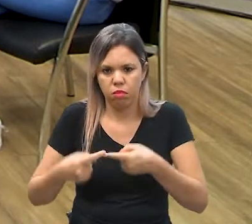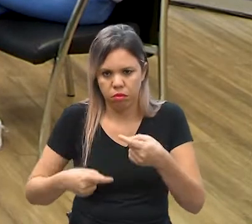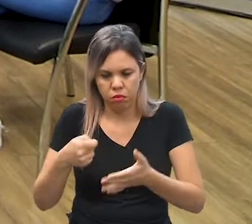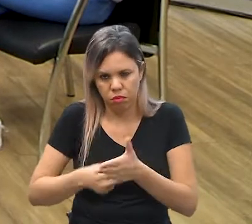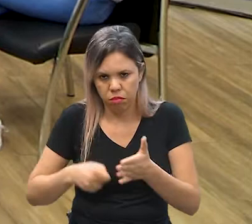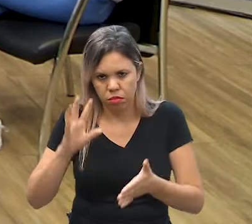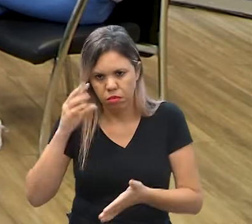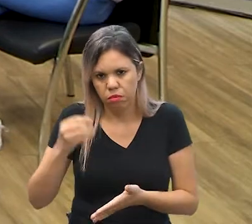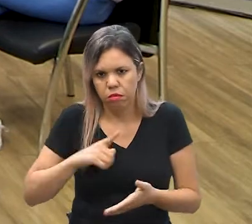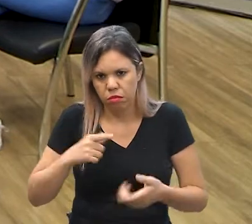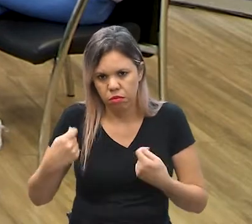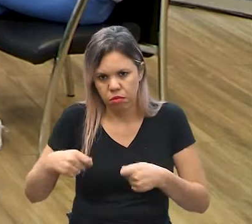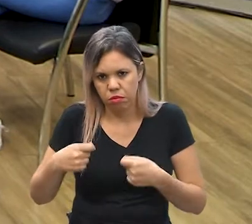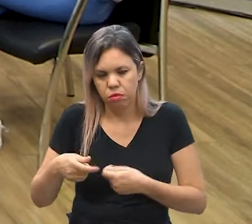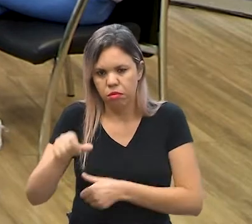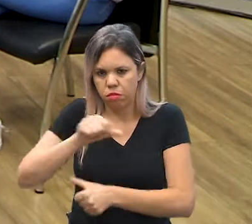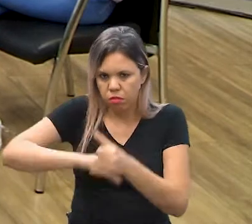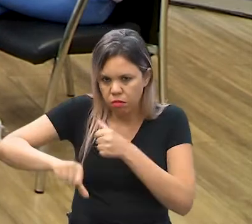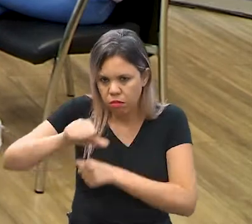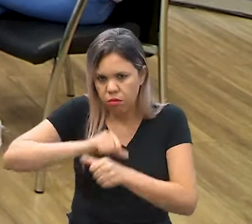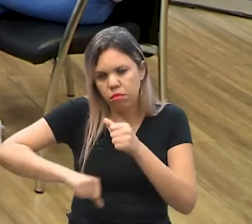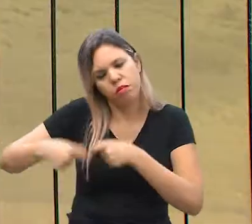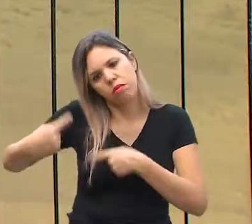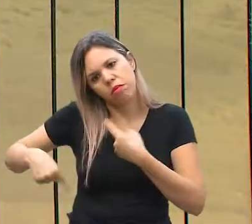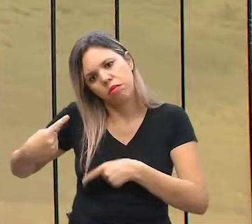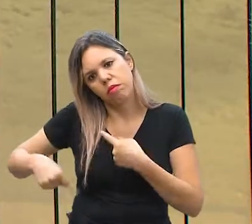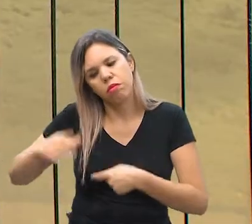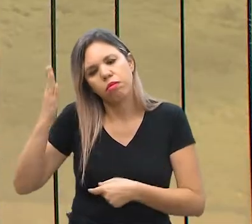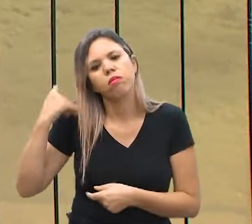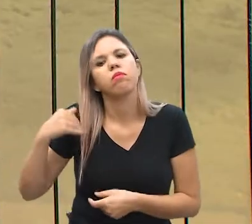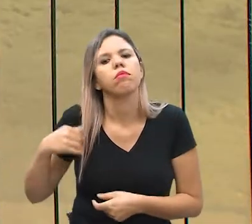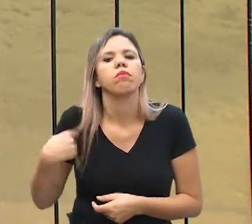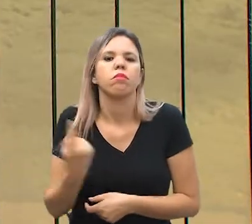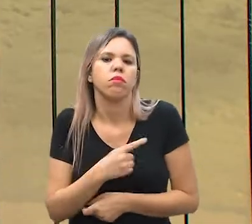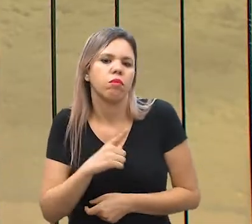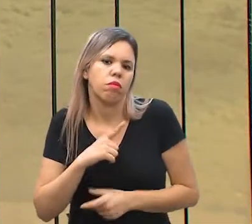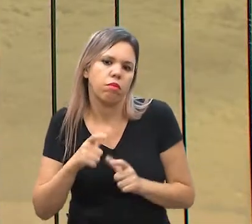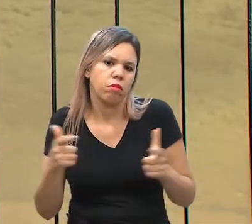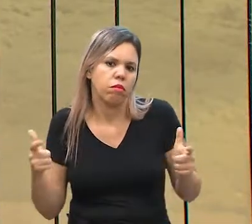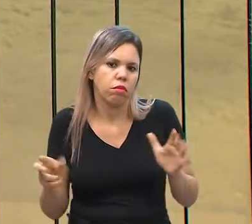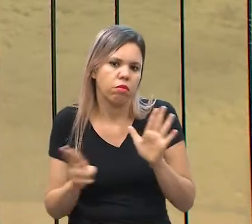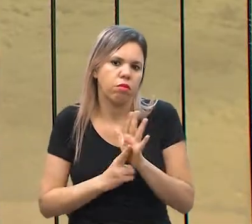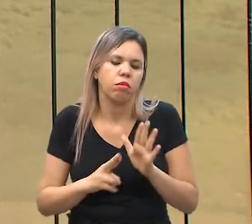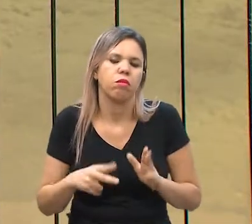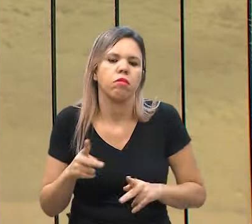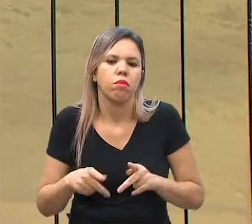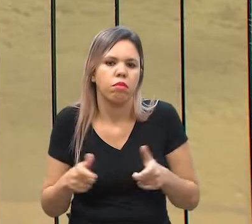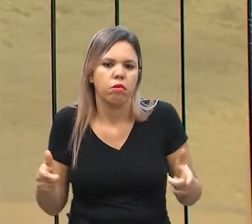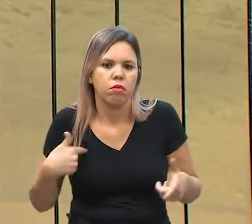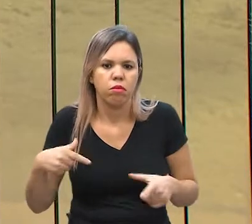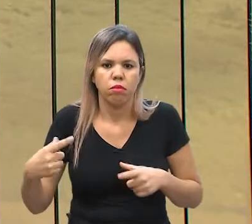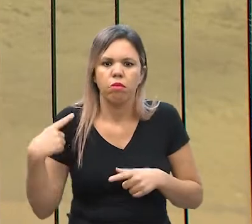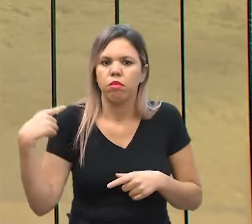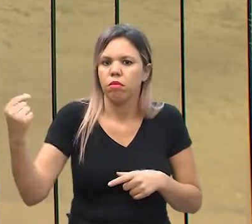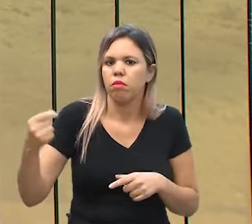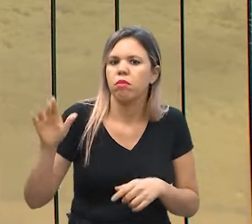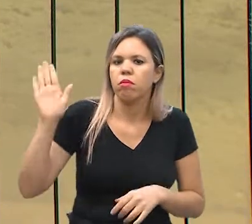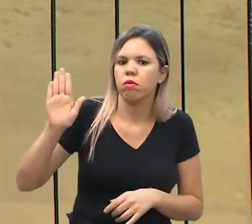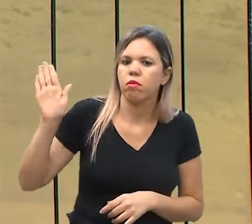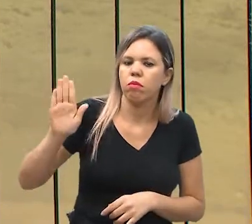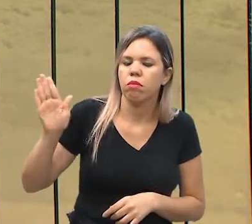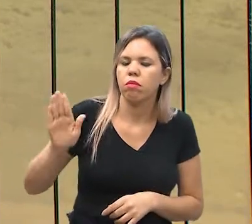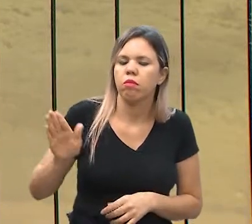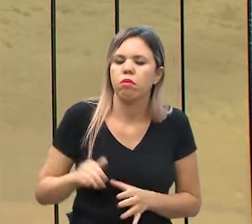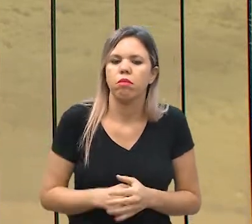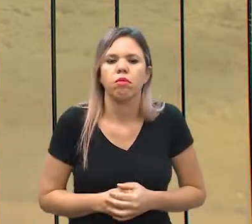que entende a necessidade de a gente fazer a renovação na política, né, que entende a necessidade da gente ter uma maior representatividade. Fui escolhida para sair